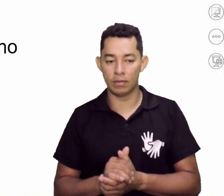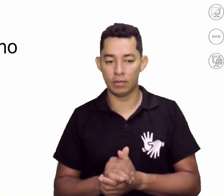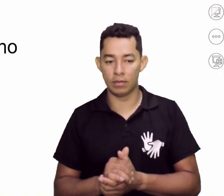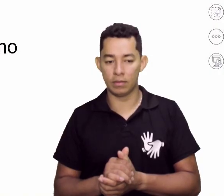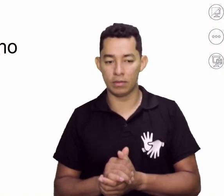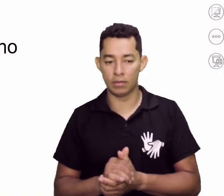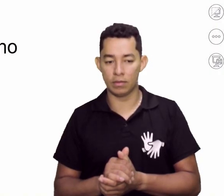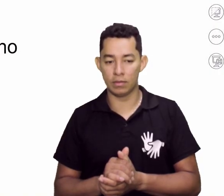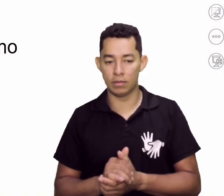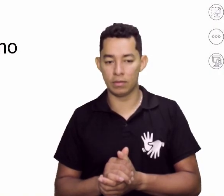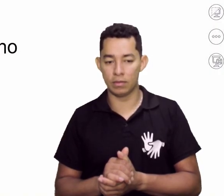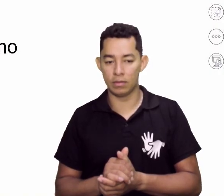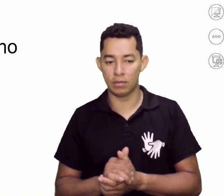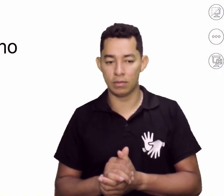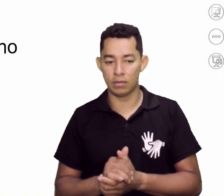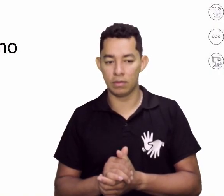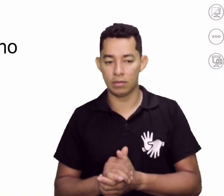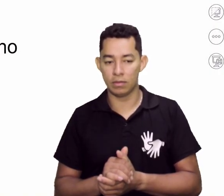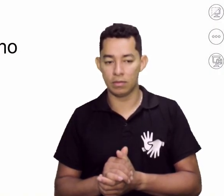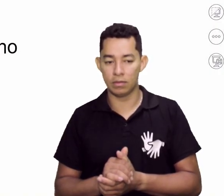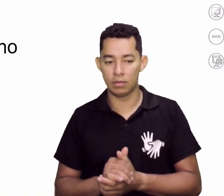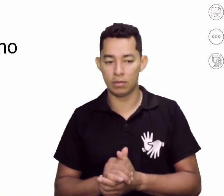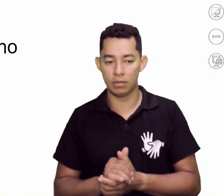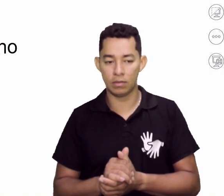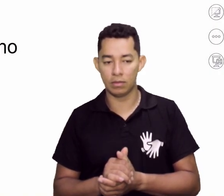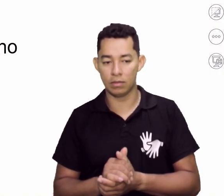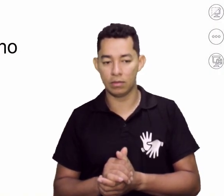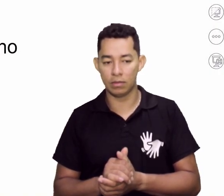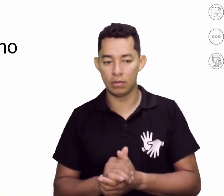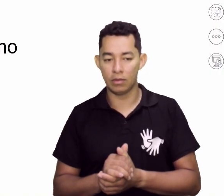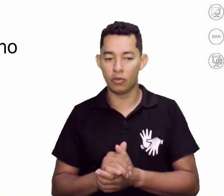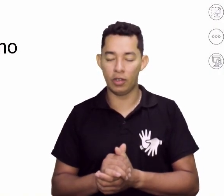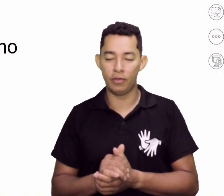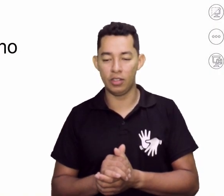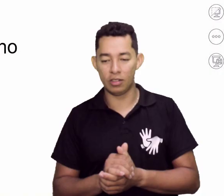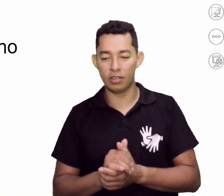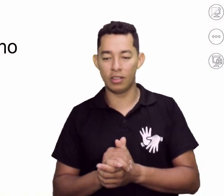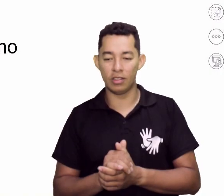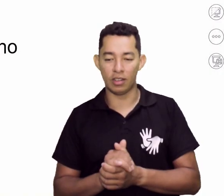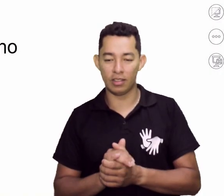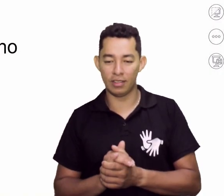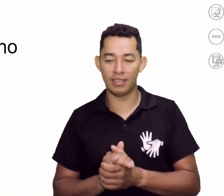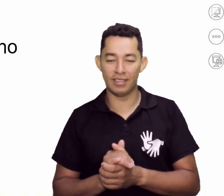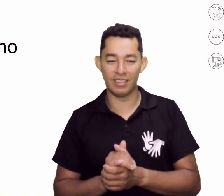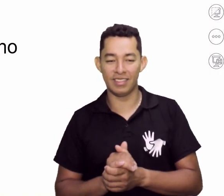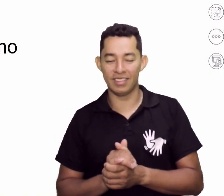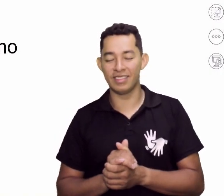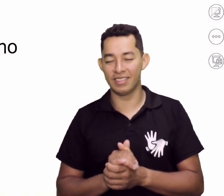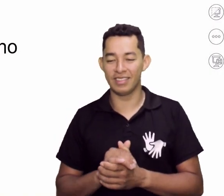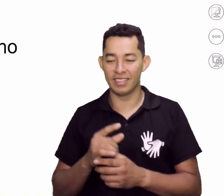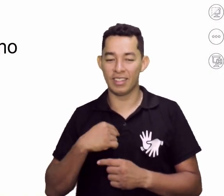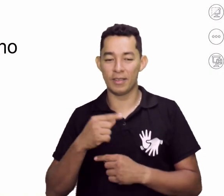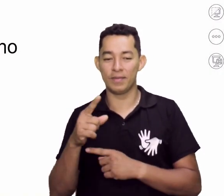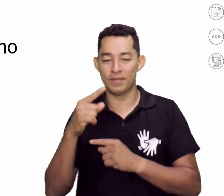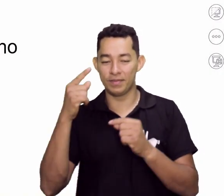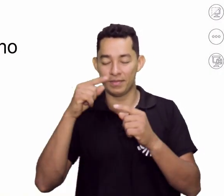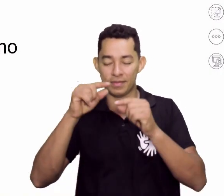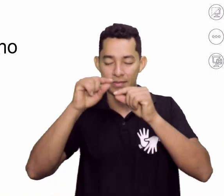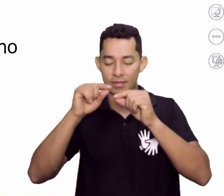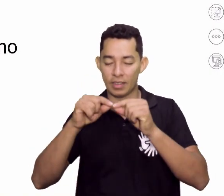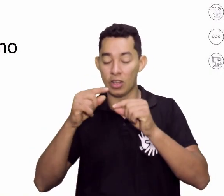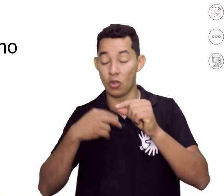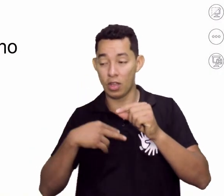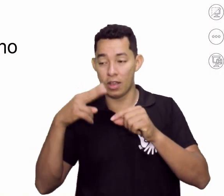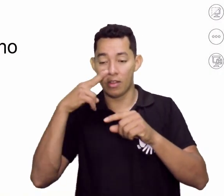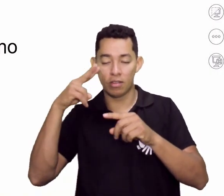seus olhos me faz encontrar... Aí o infinito dos seus olhos, de novo, né? O infinito dos